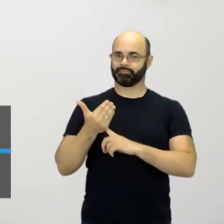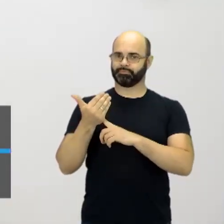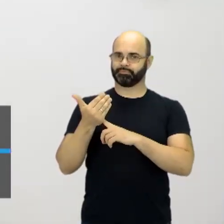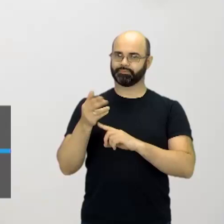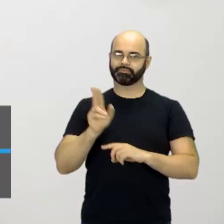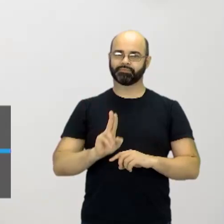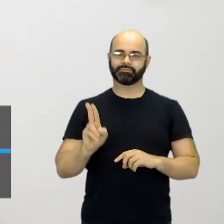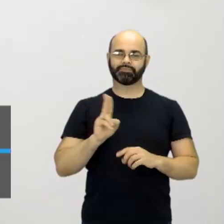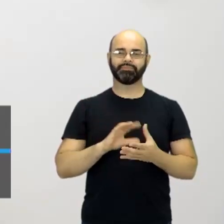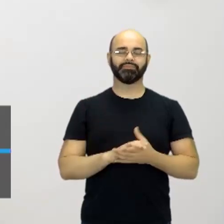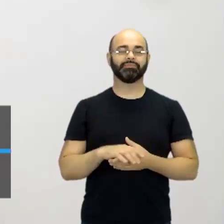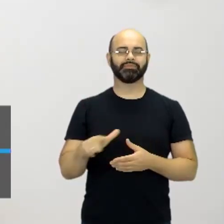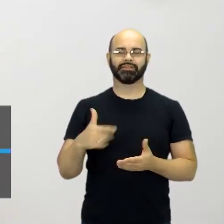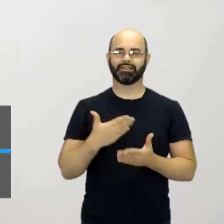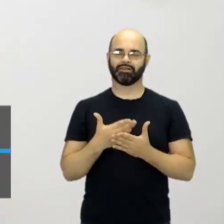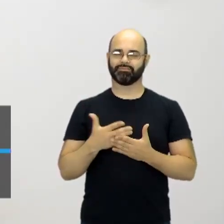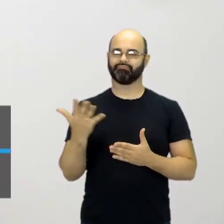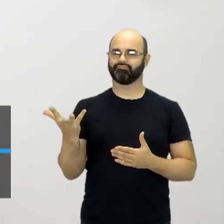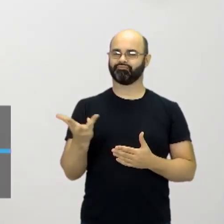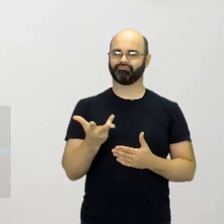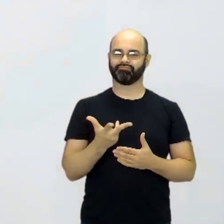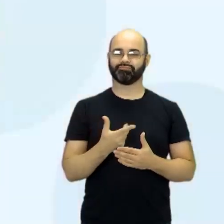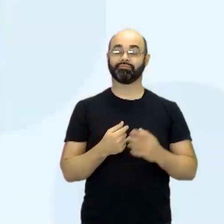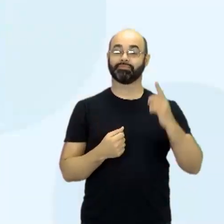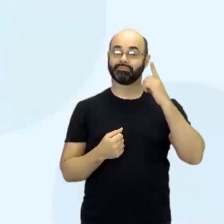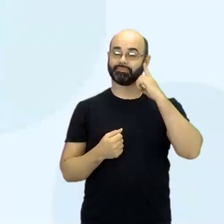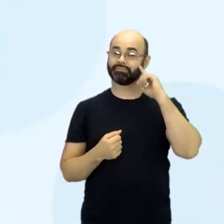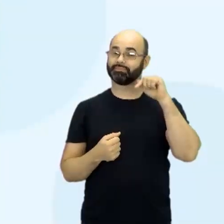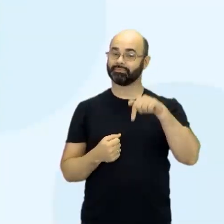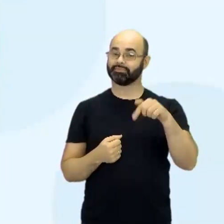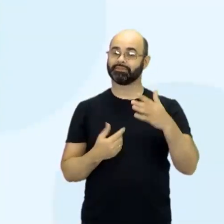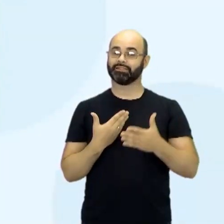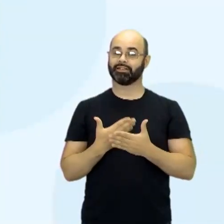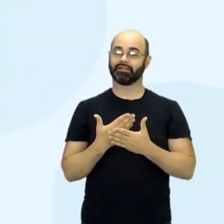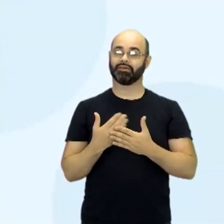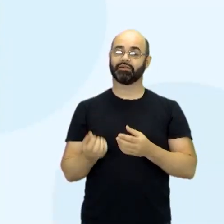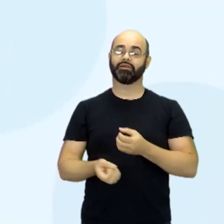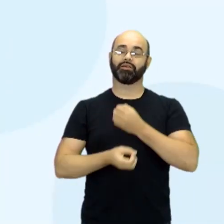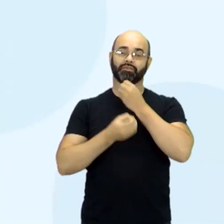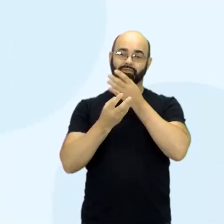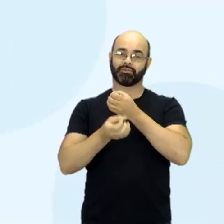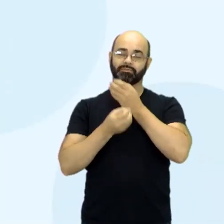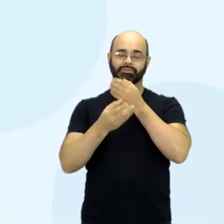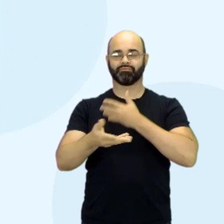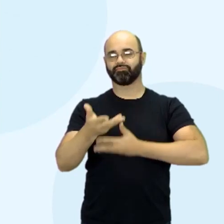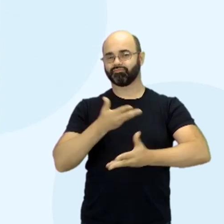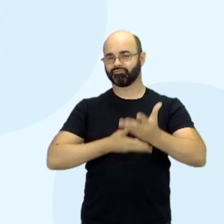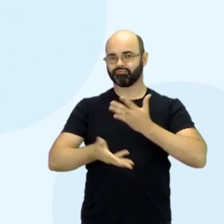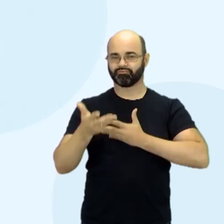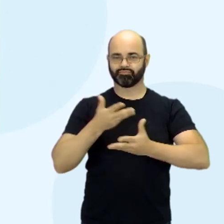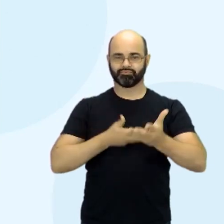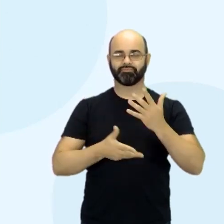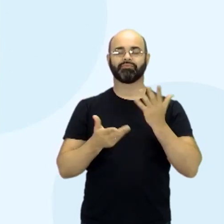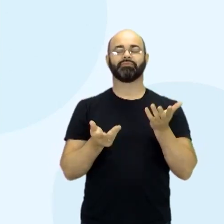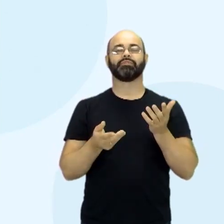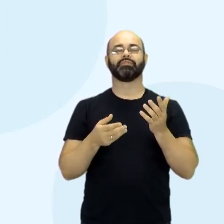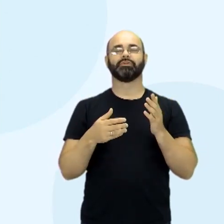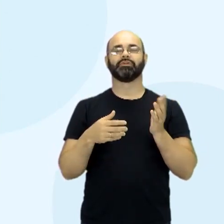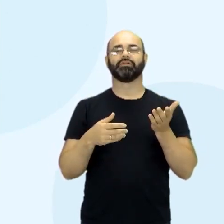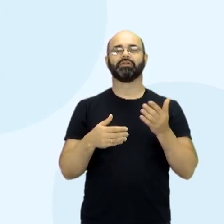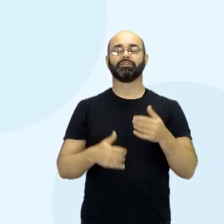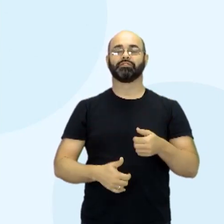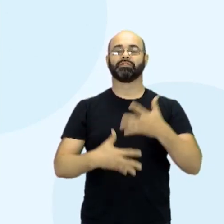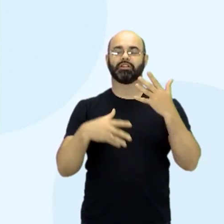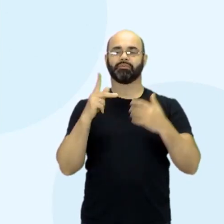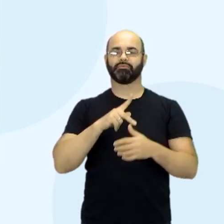bacana em e a gente sempre lembra né que nessa aula vamos compartilhar as informações nós vamos interagir pelo chat com o professor